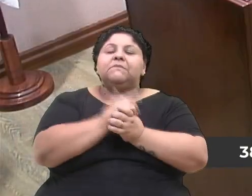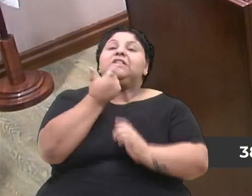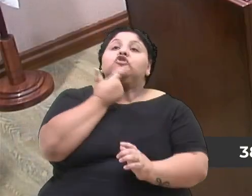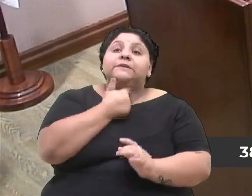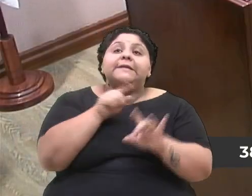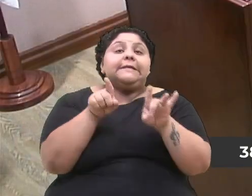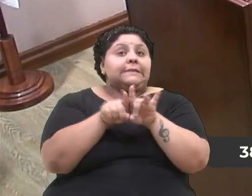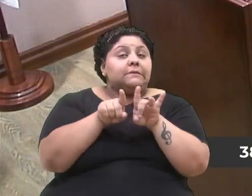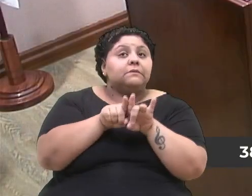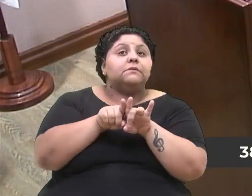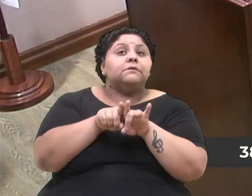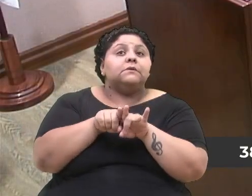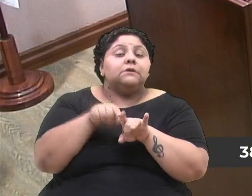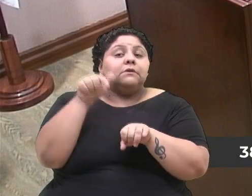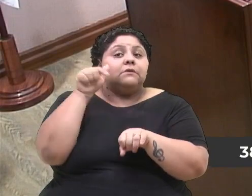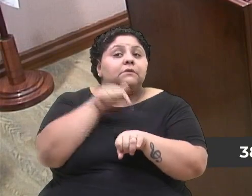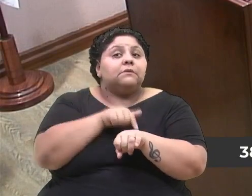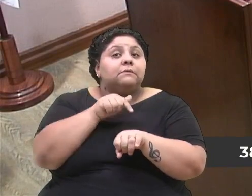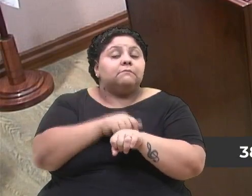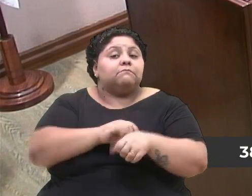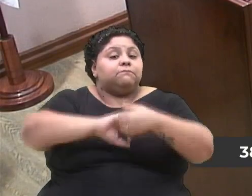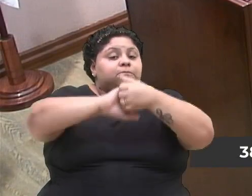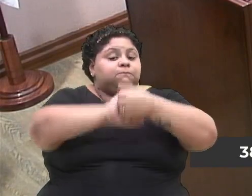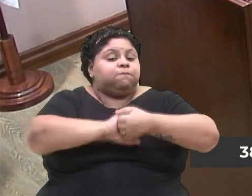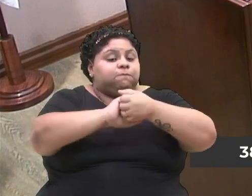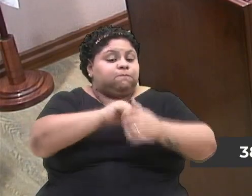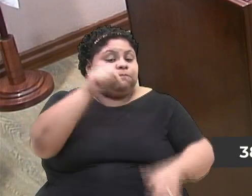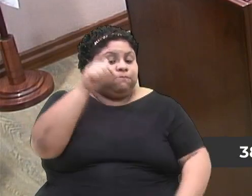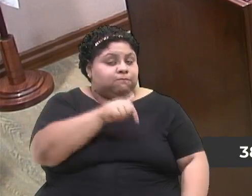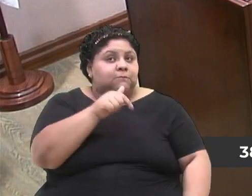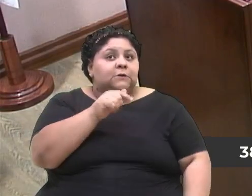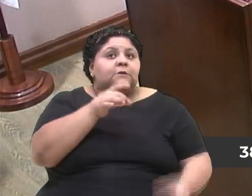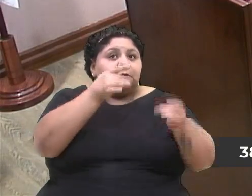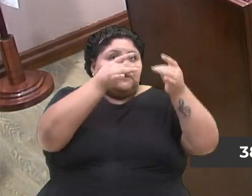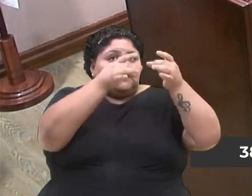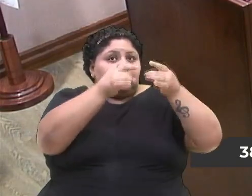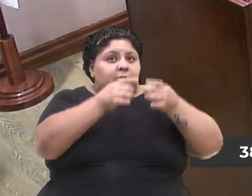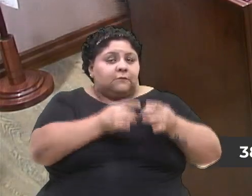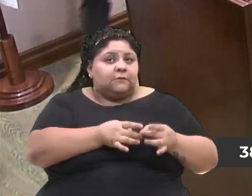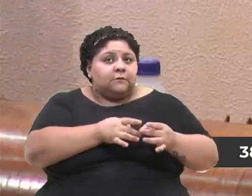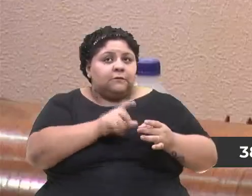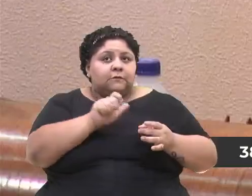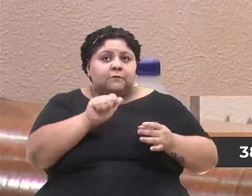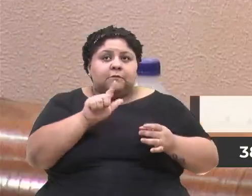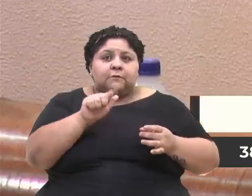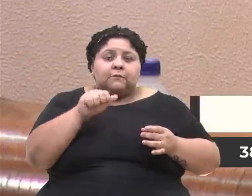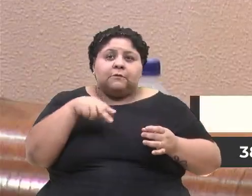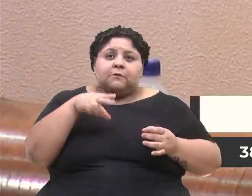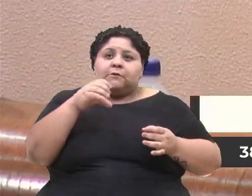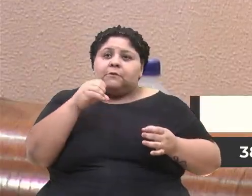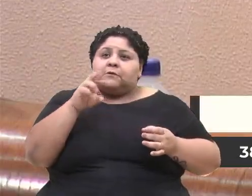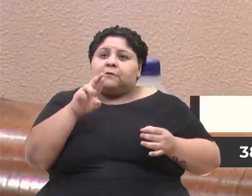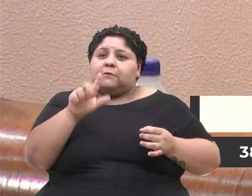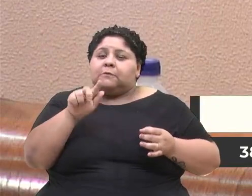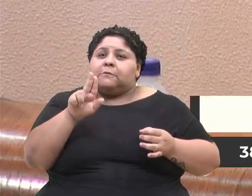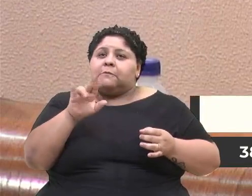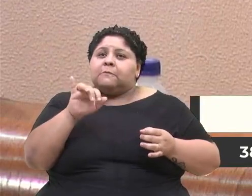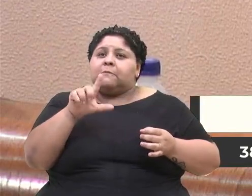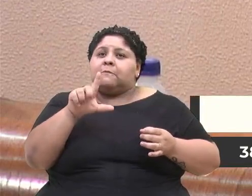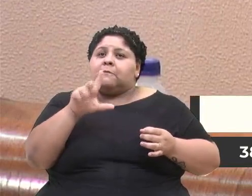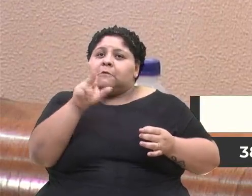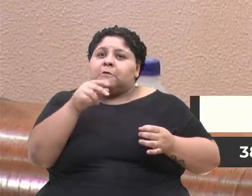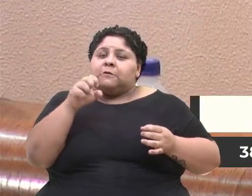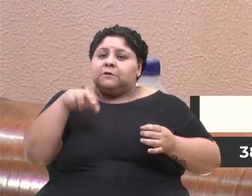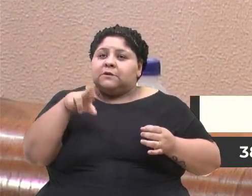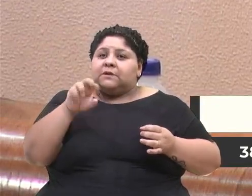também aqui, nesse momento, de cumprimentar aqui um cumprimento especial ao Agenor e ao Guilherme Piloneto, que estão aí